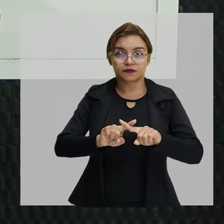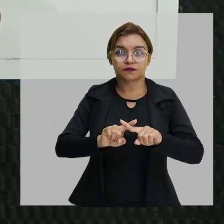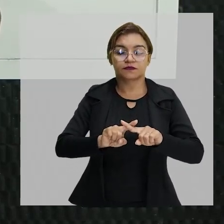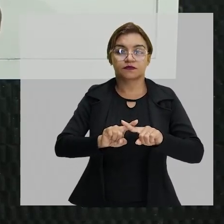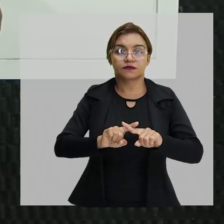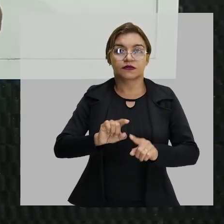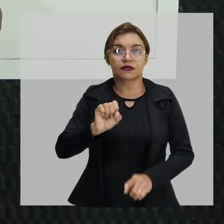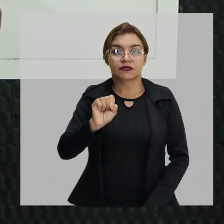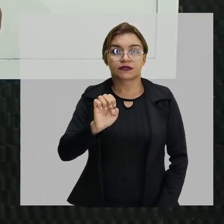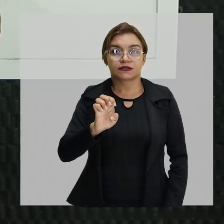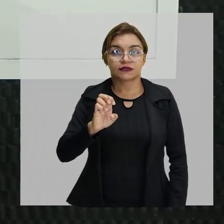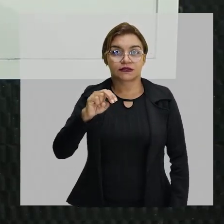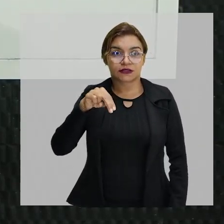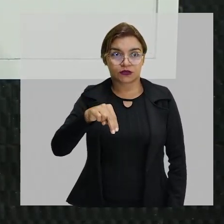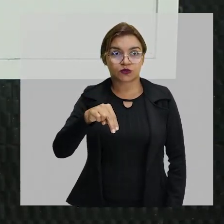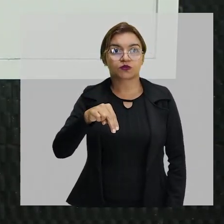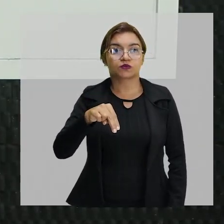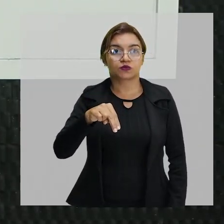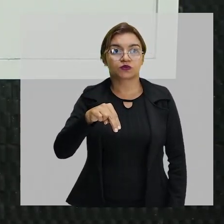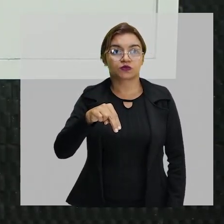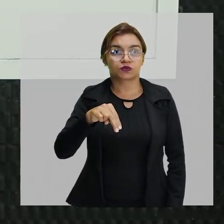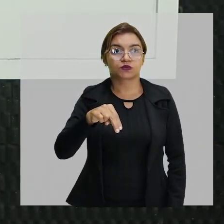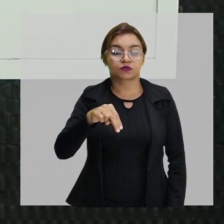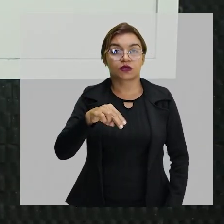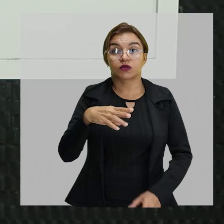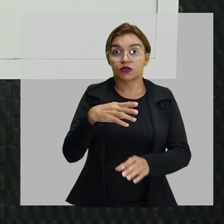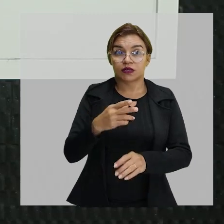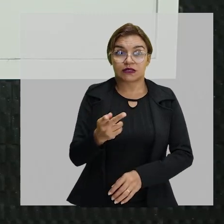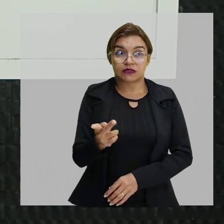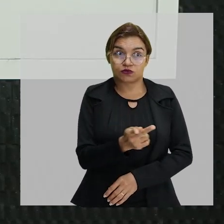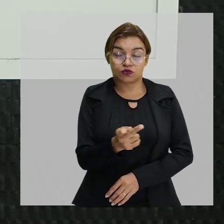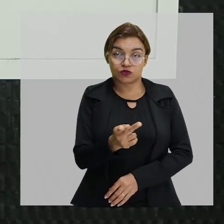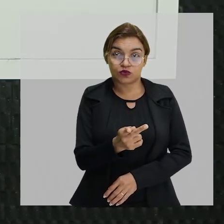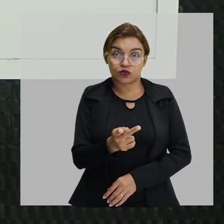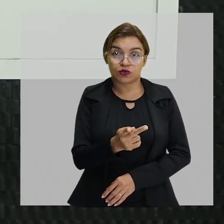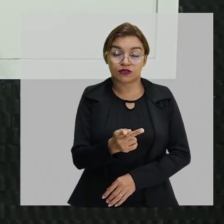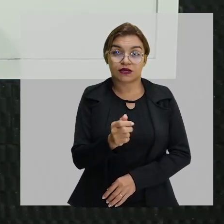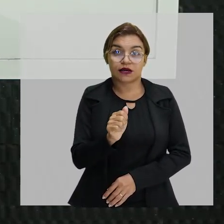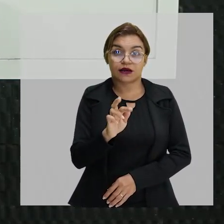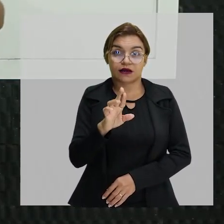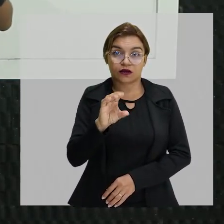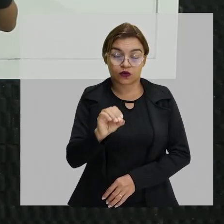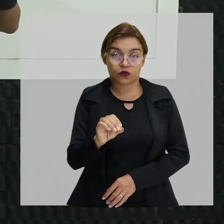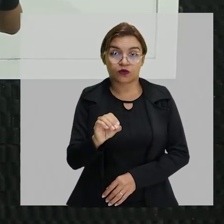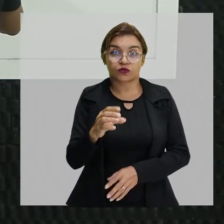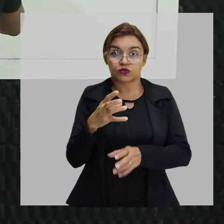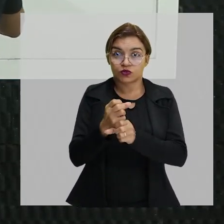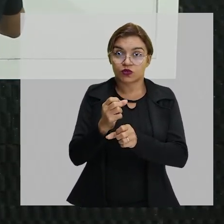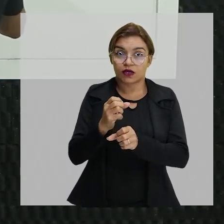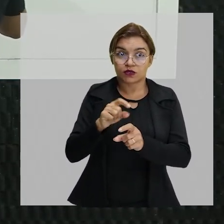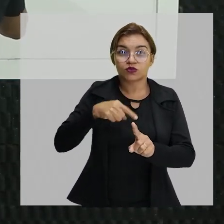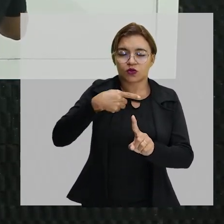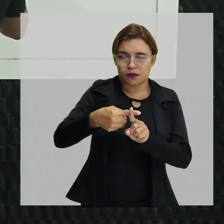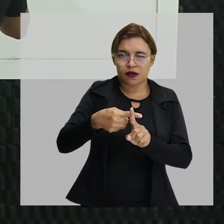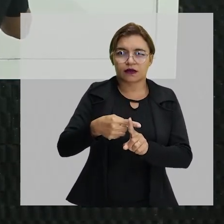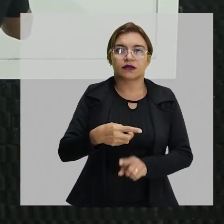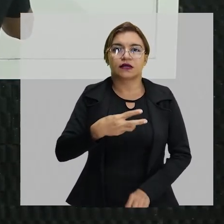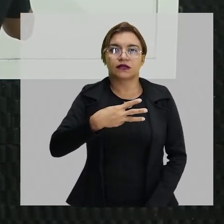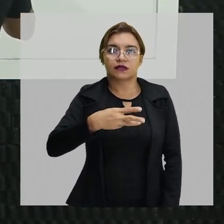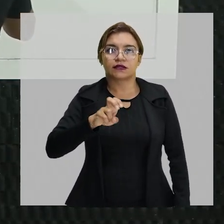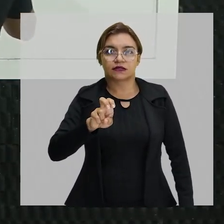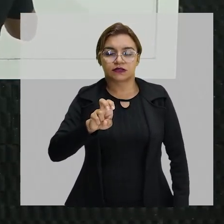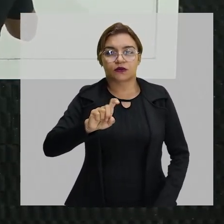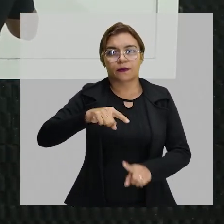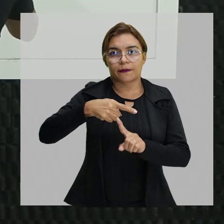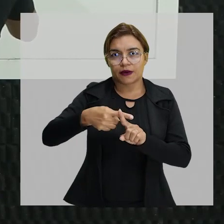multiplicado pelo seno. Aí você vai somar os dois arcos, né? 35 graus